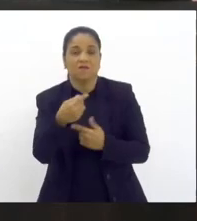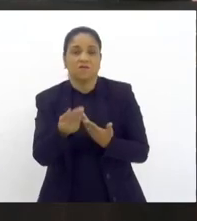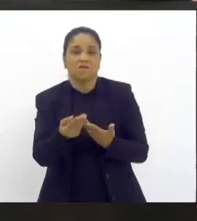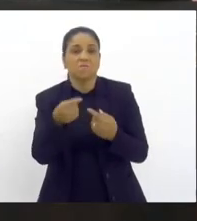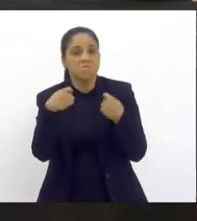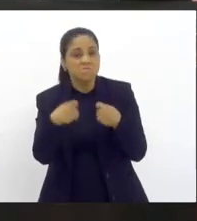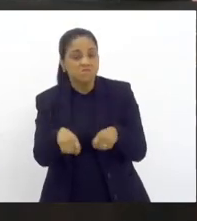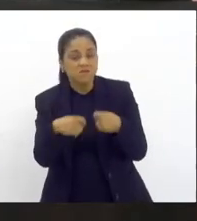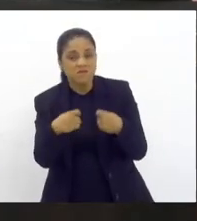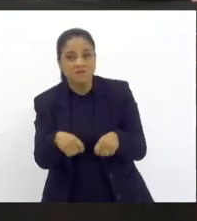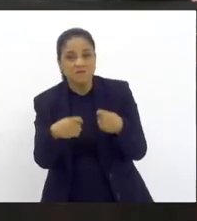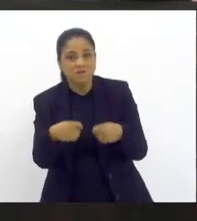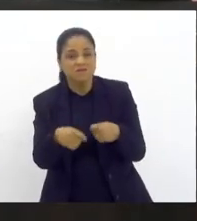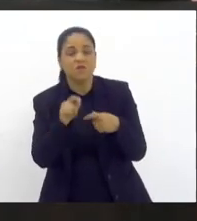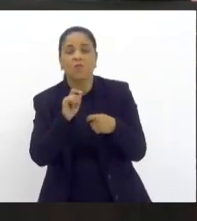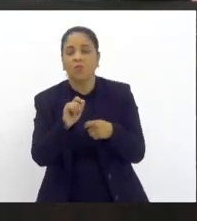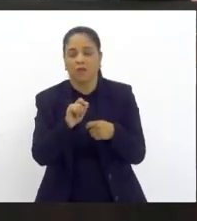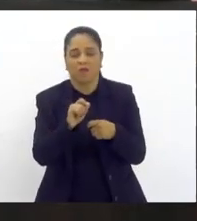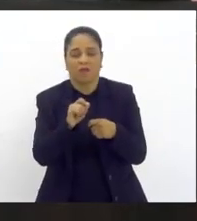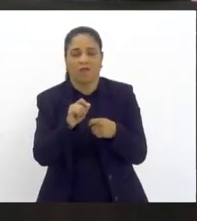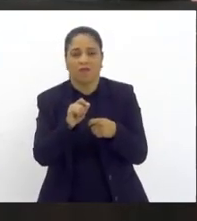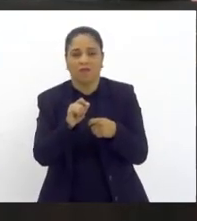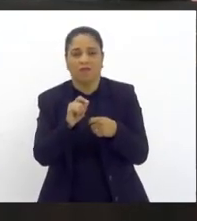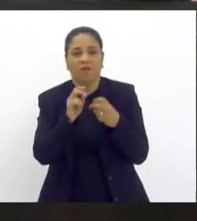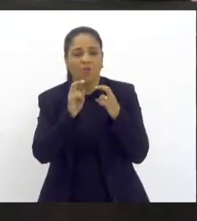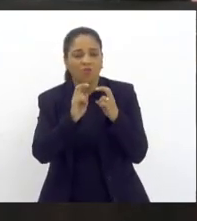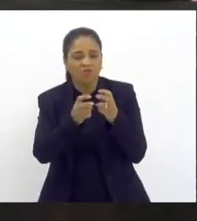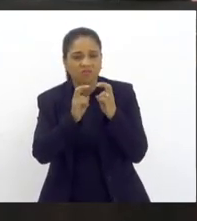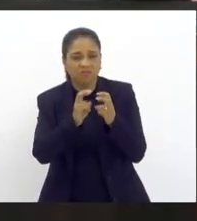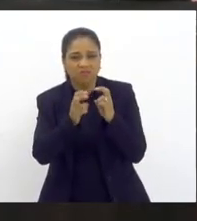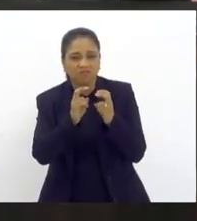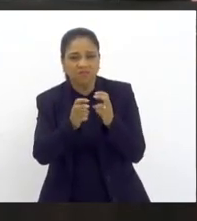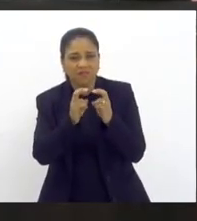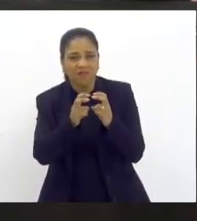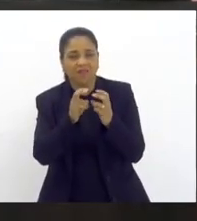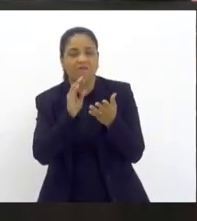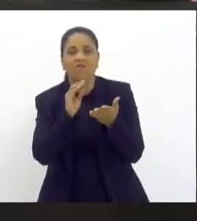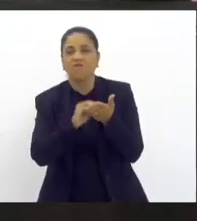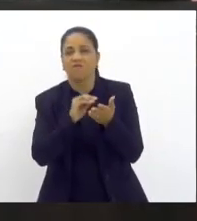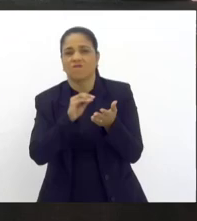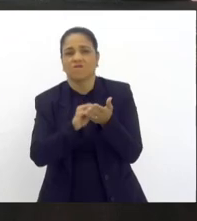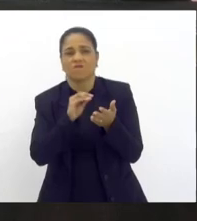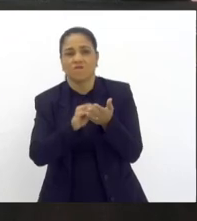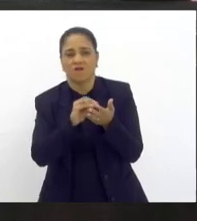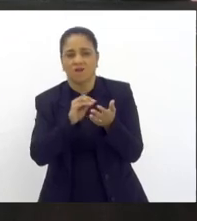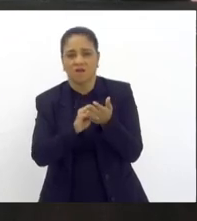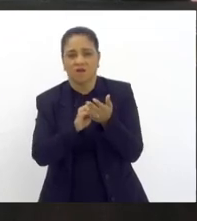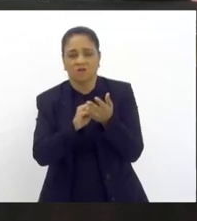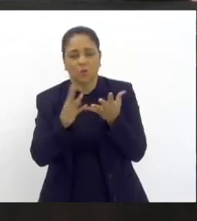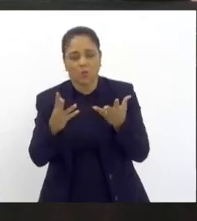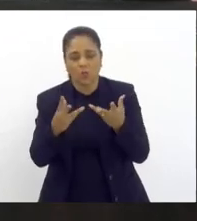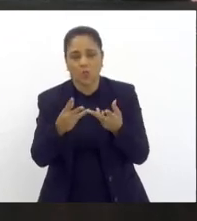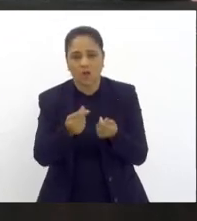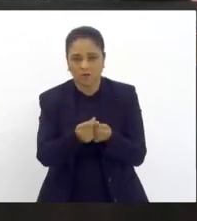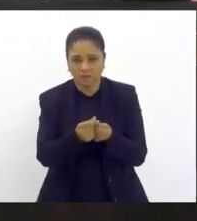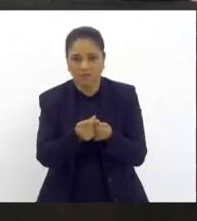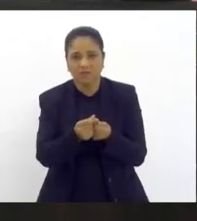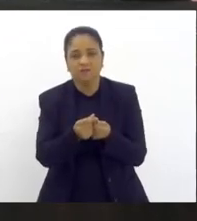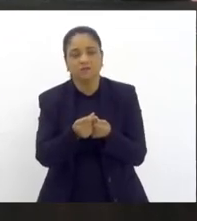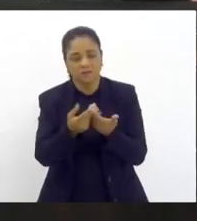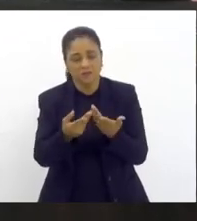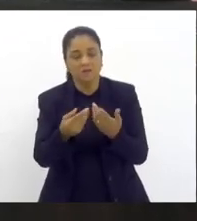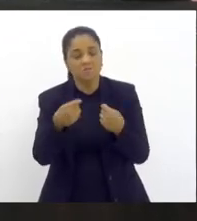tem deixado muito a desejar. Então, a Comissão Parlamentar de Inquérito chegou num momento ímpar e